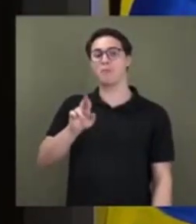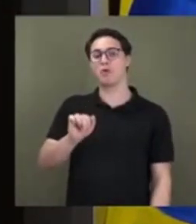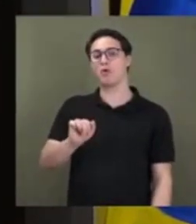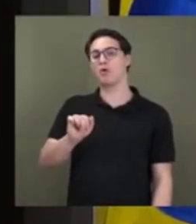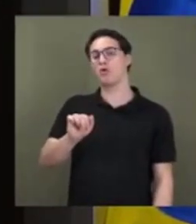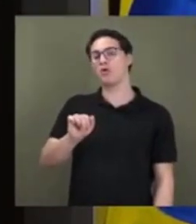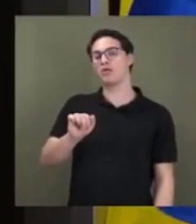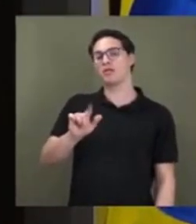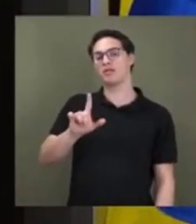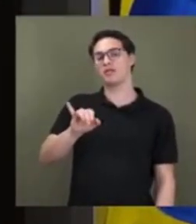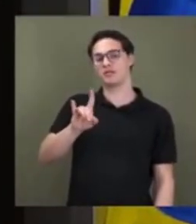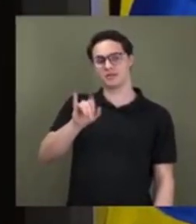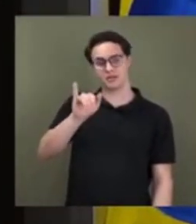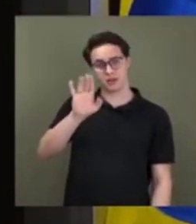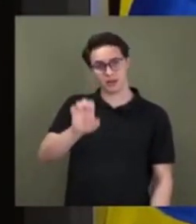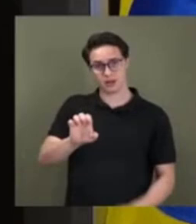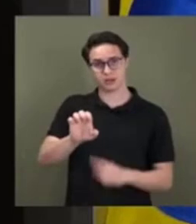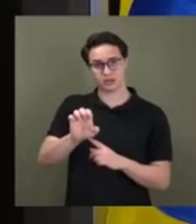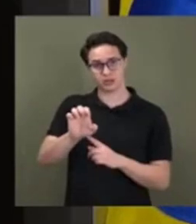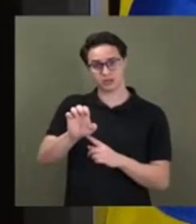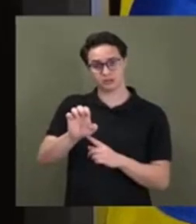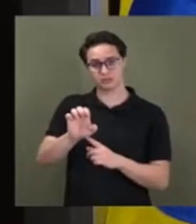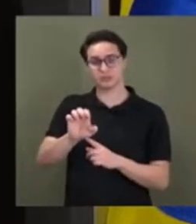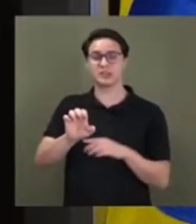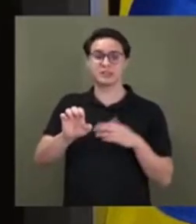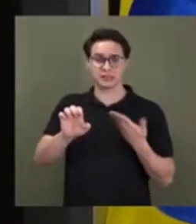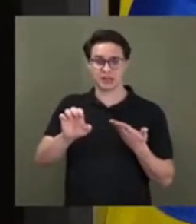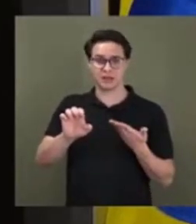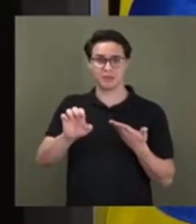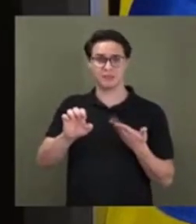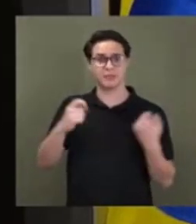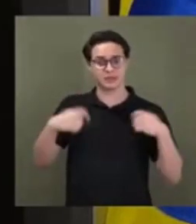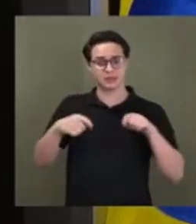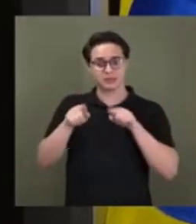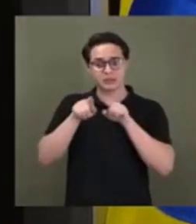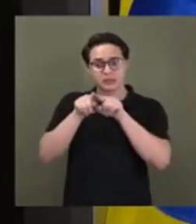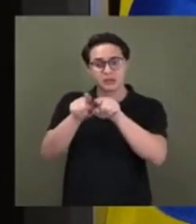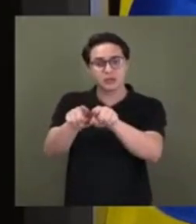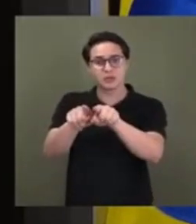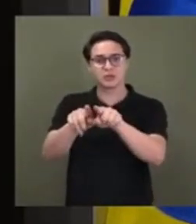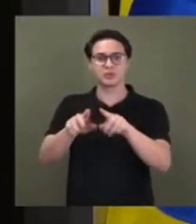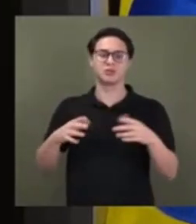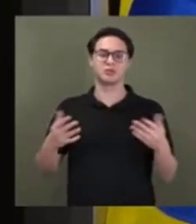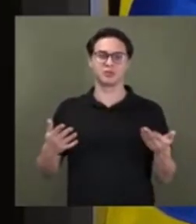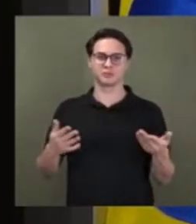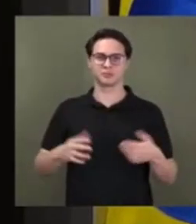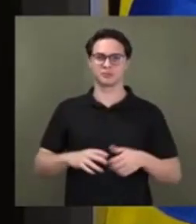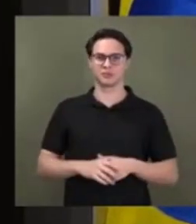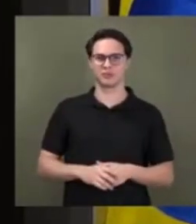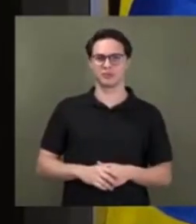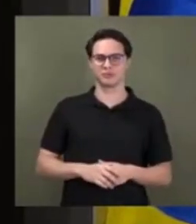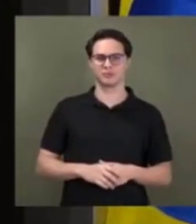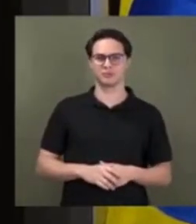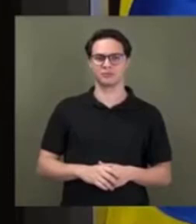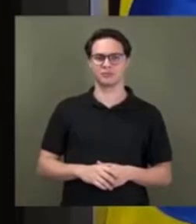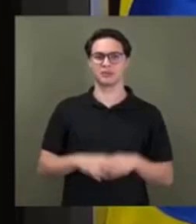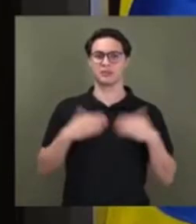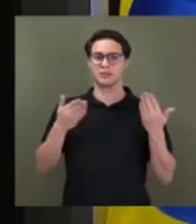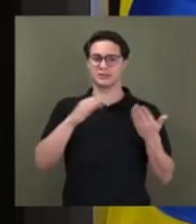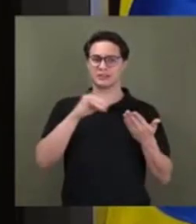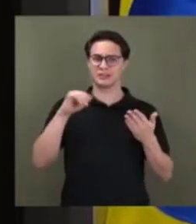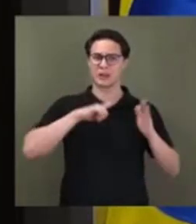A vitaliciedade cede espaço, deve ceder terreno, quando há perpetração de